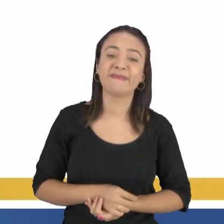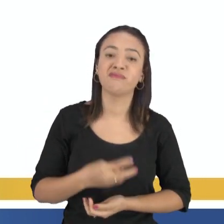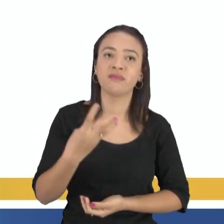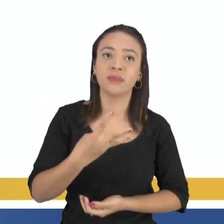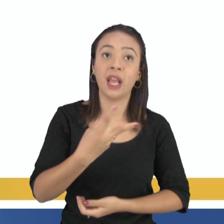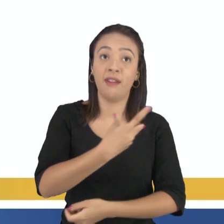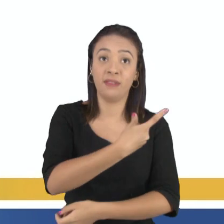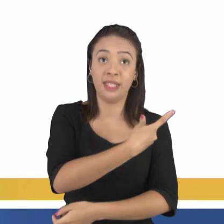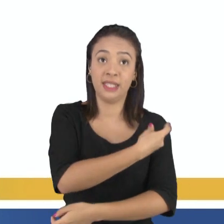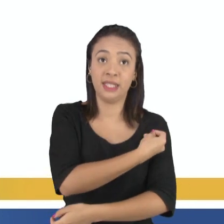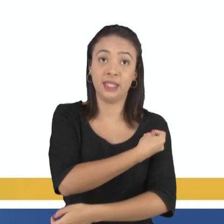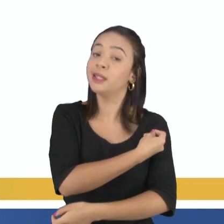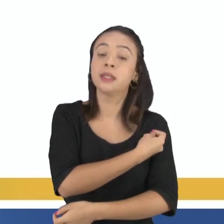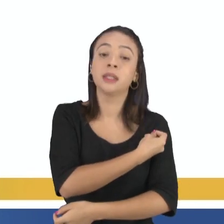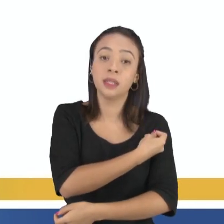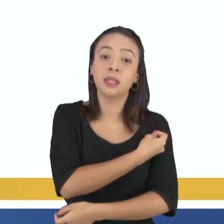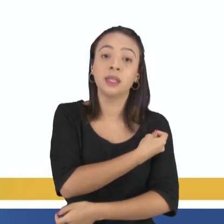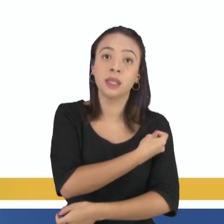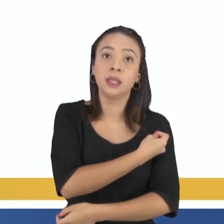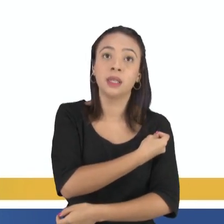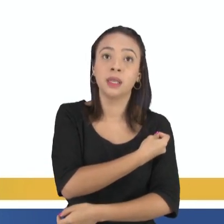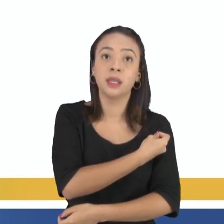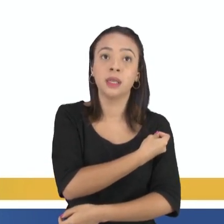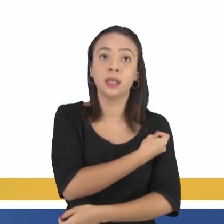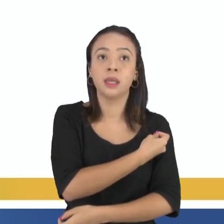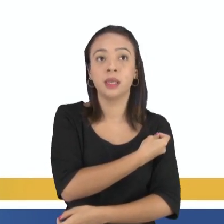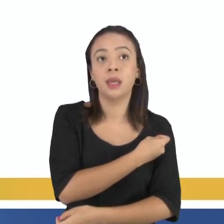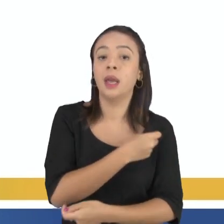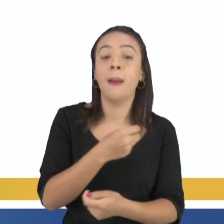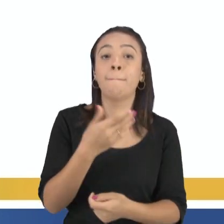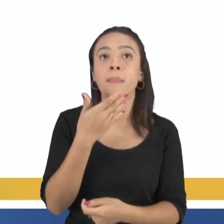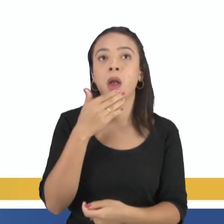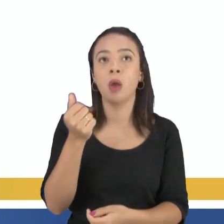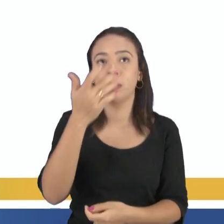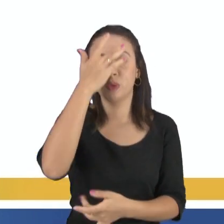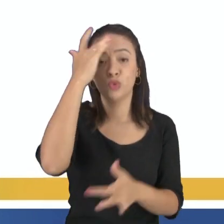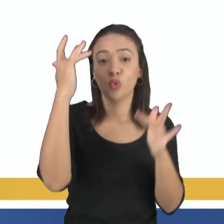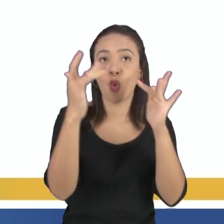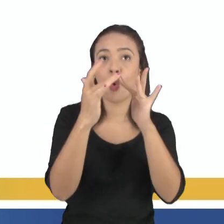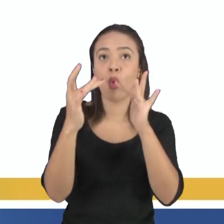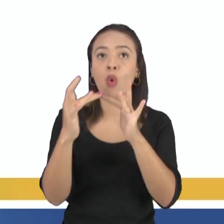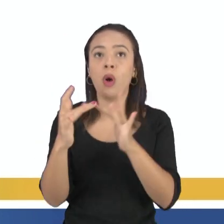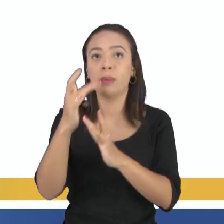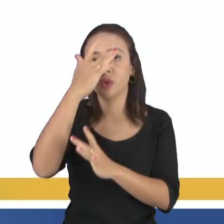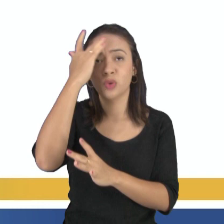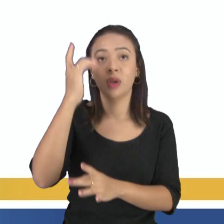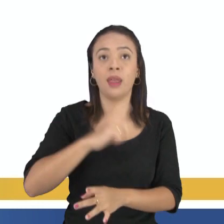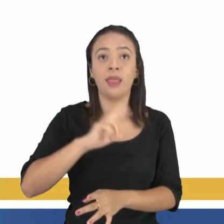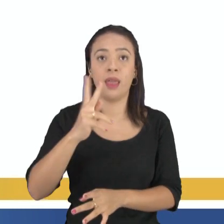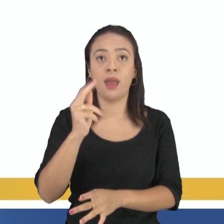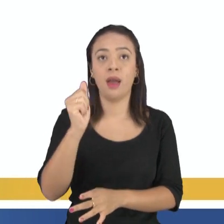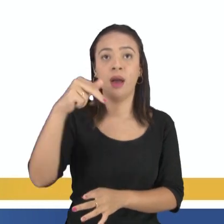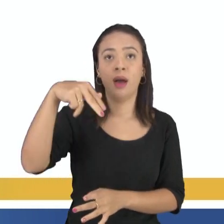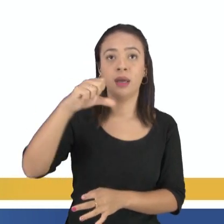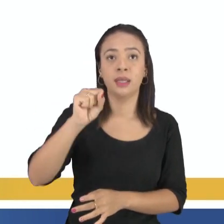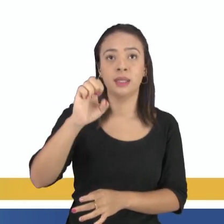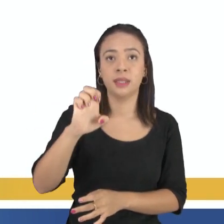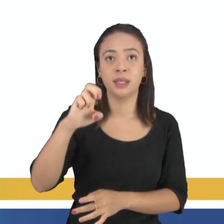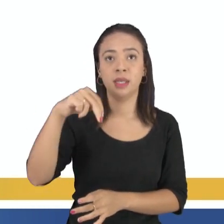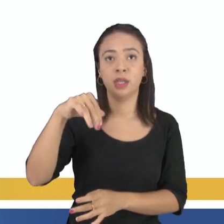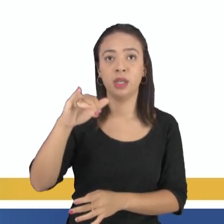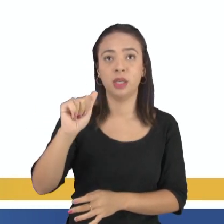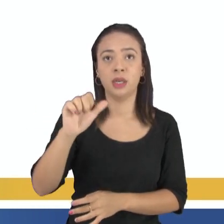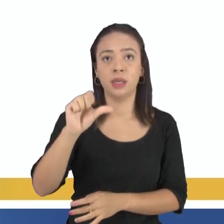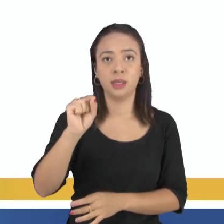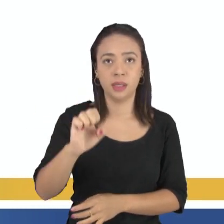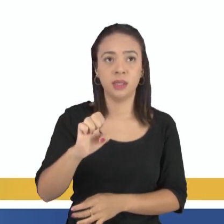3. A vacina está indicada para contatos domiciliares de hanseníase sem cicatriz vacinal. O que vocês acham